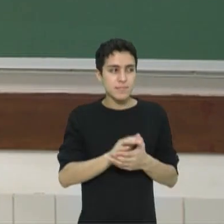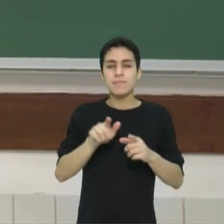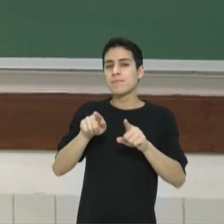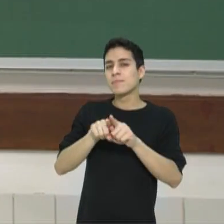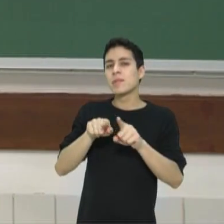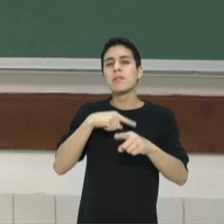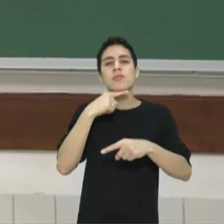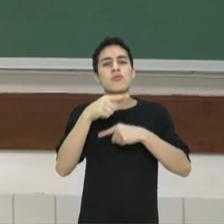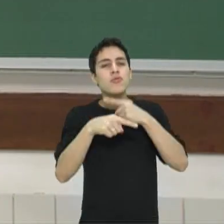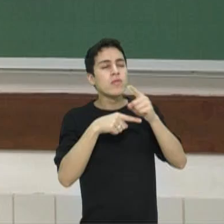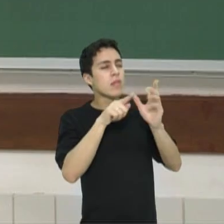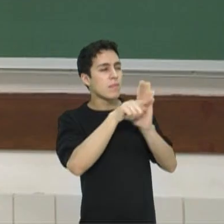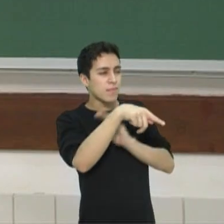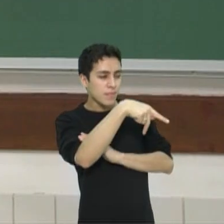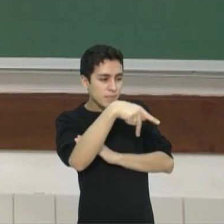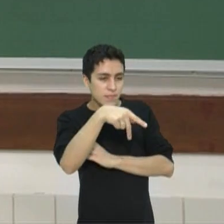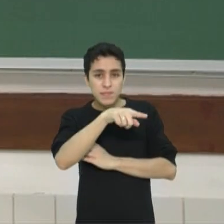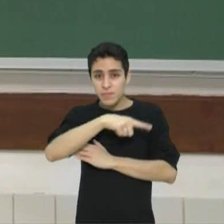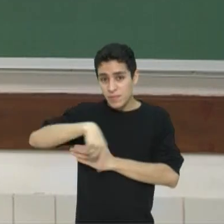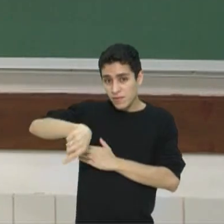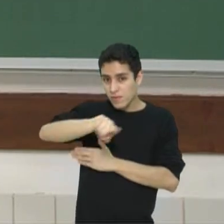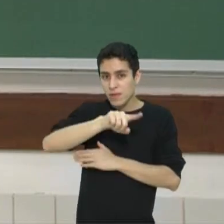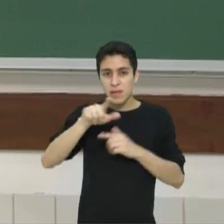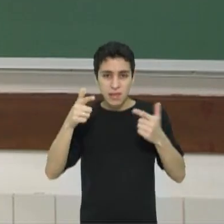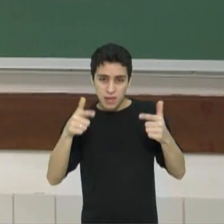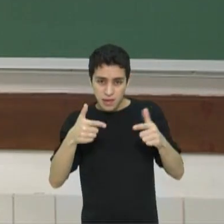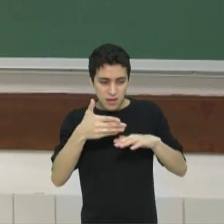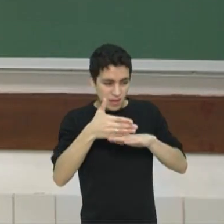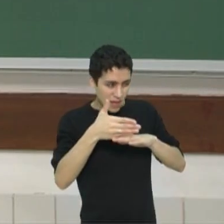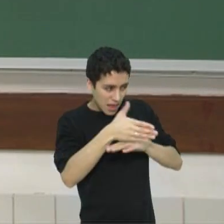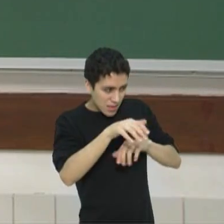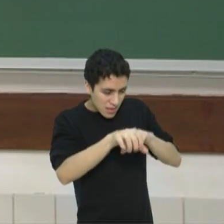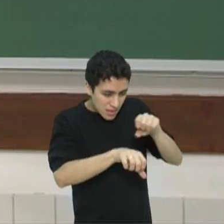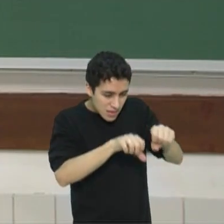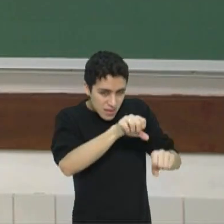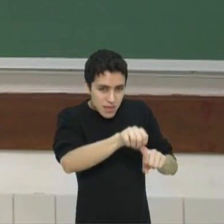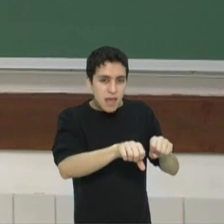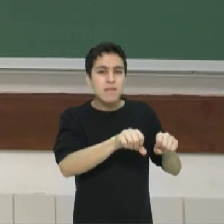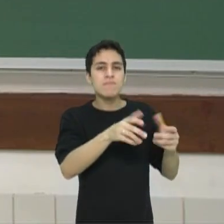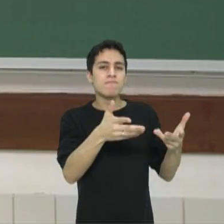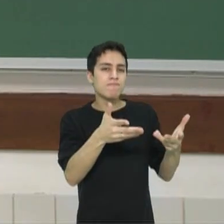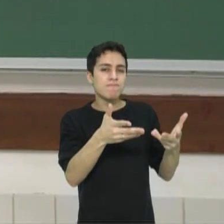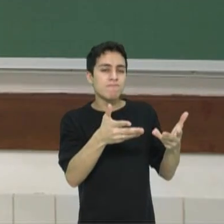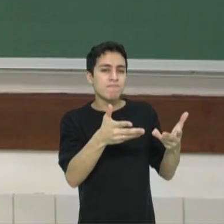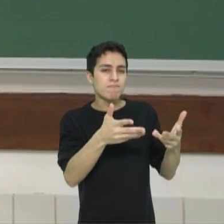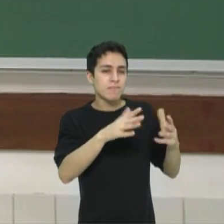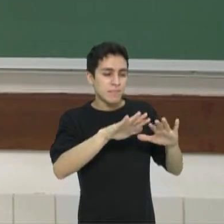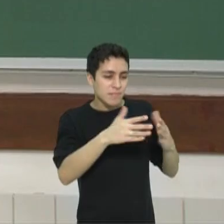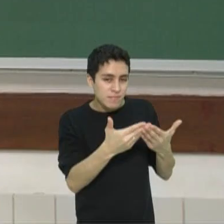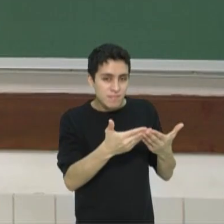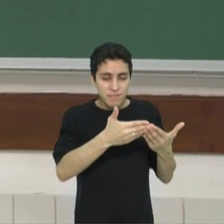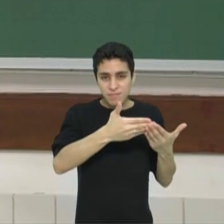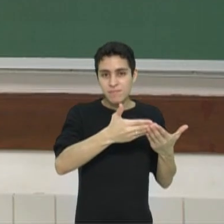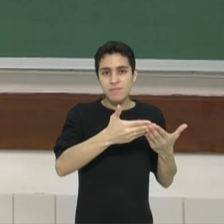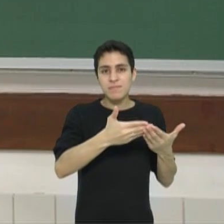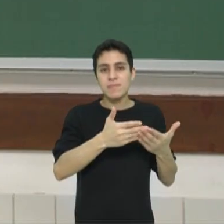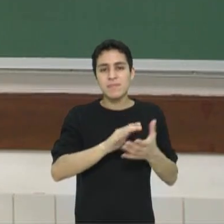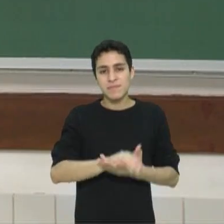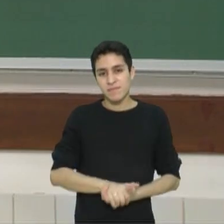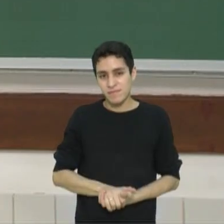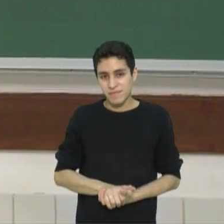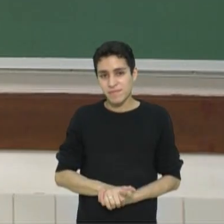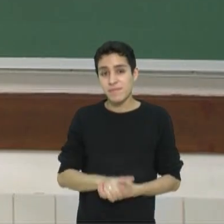seus professores e se porventura você ainda não tem acesso às salas virtuais procure sua escola e retire o